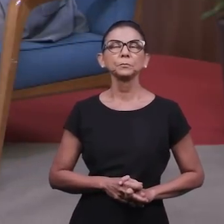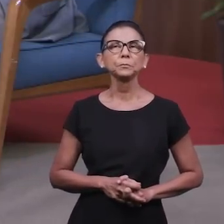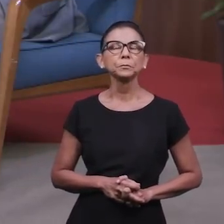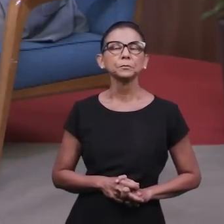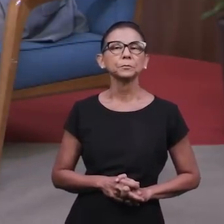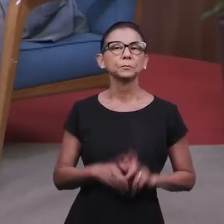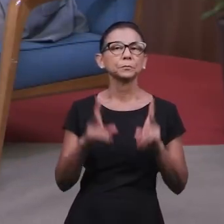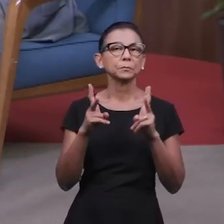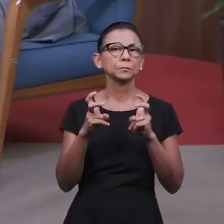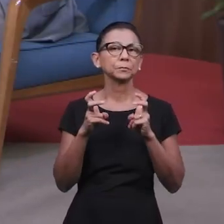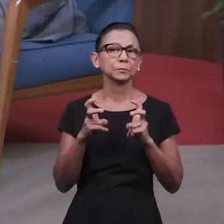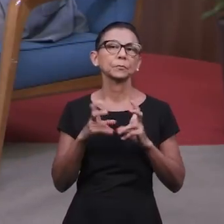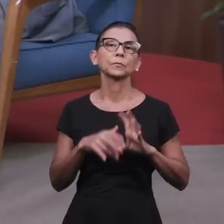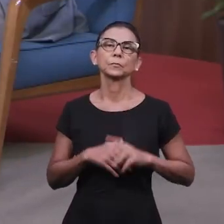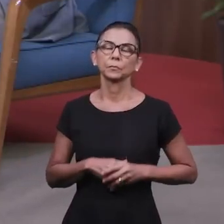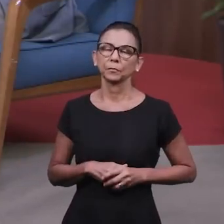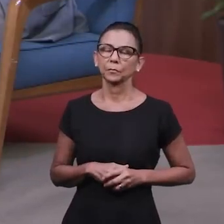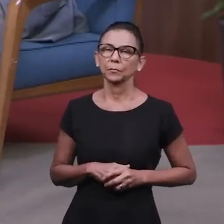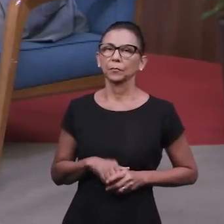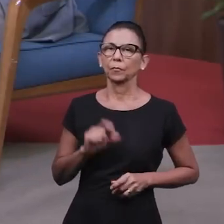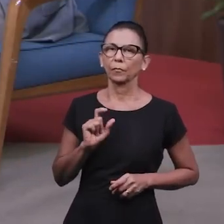vemos aqui que a igreja,